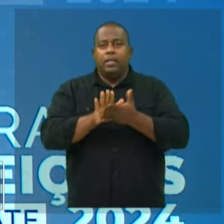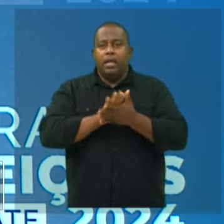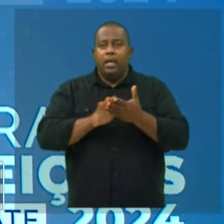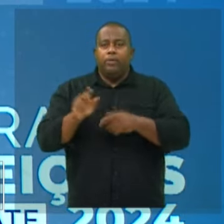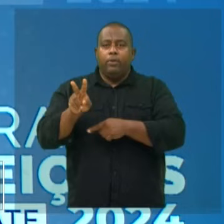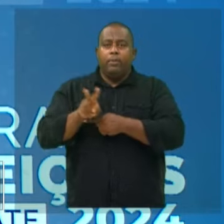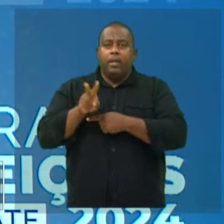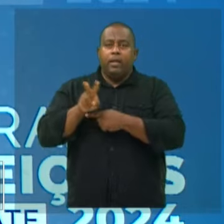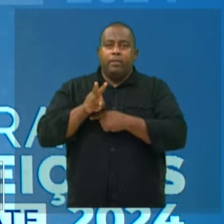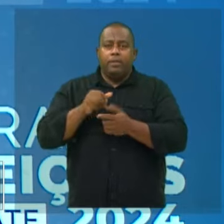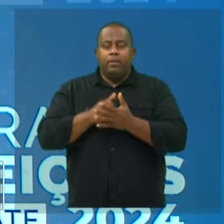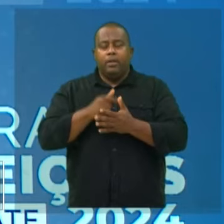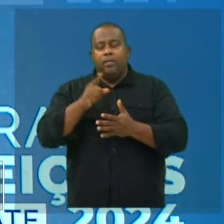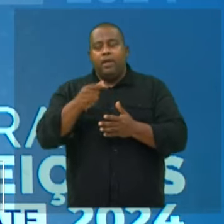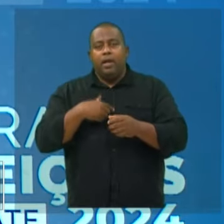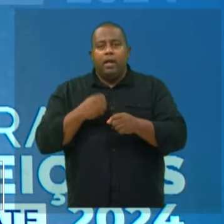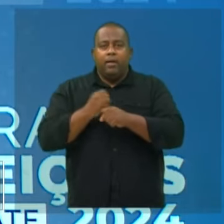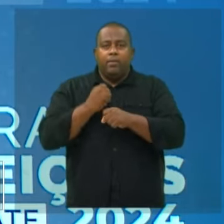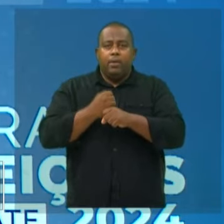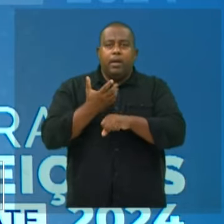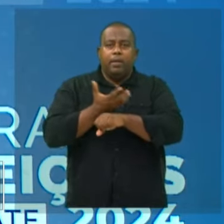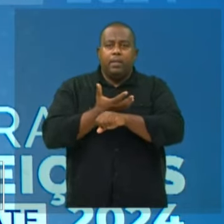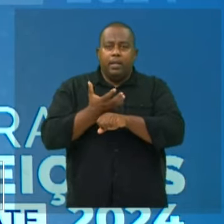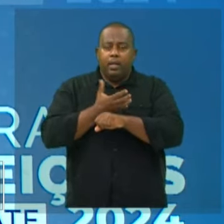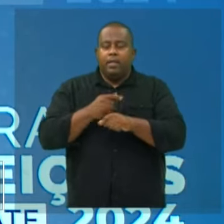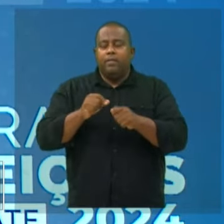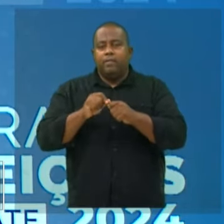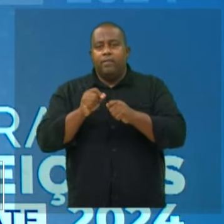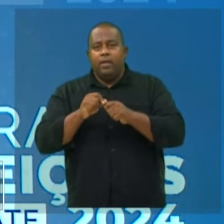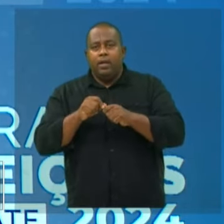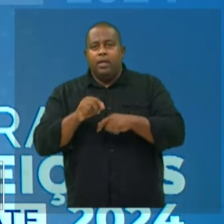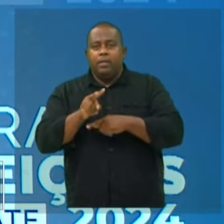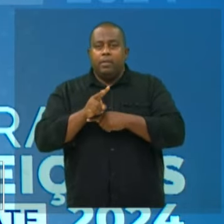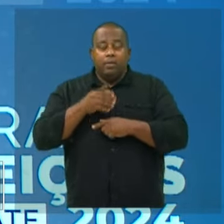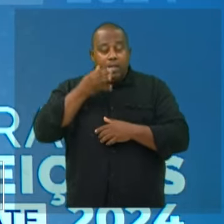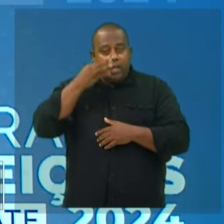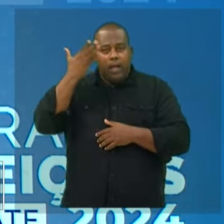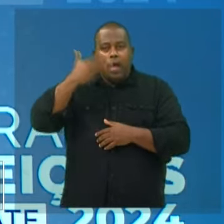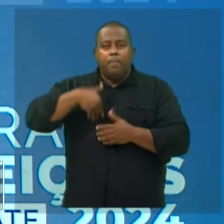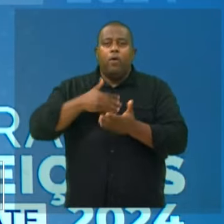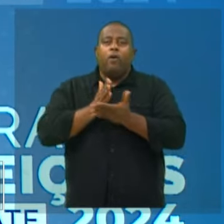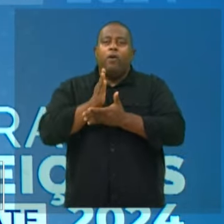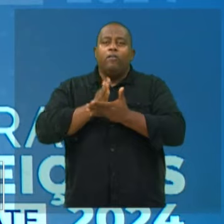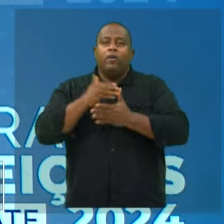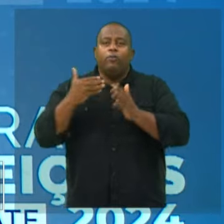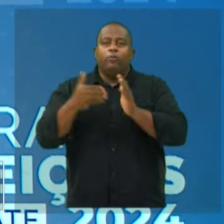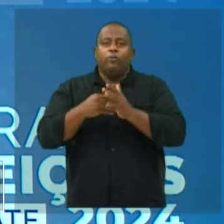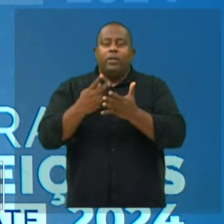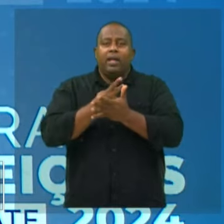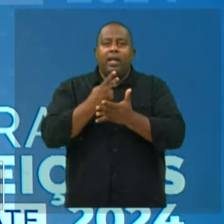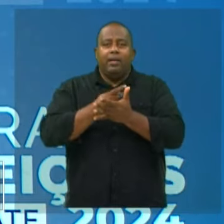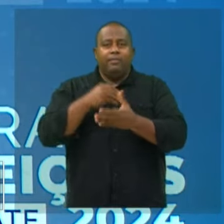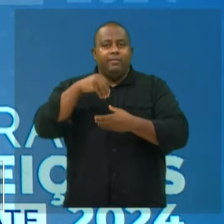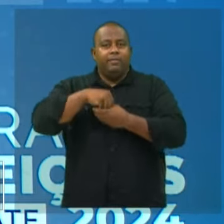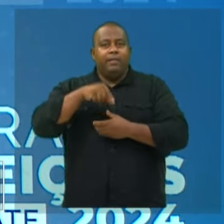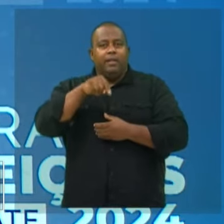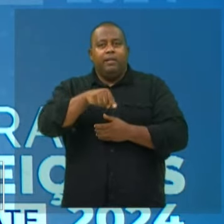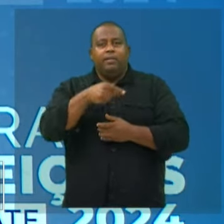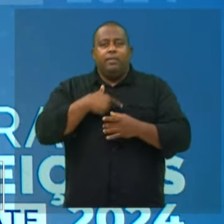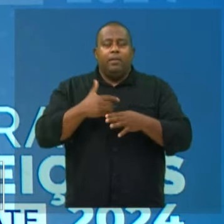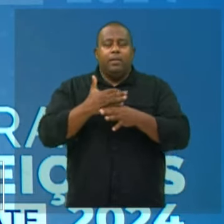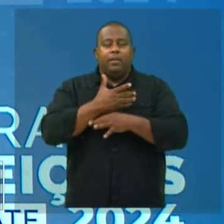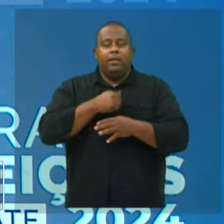empréstimos Vai reformar uma praça toma empréstimo e esse daqui tá lá para aprovar ó tudo em tudo de errado que tem em Camaçari tem a